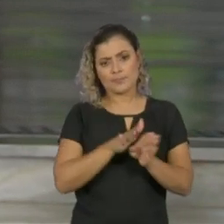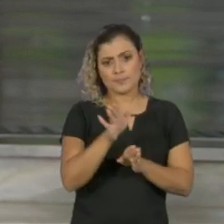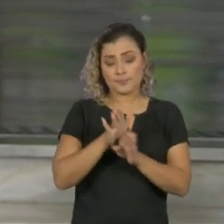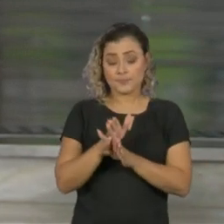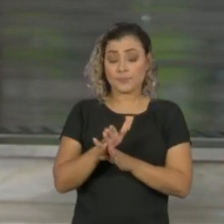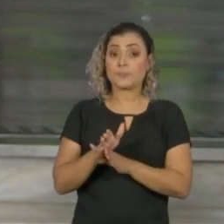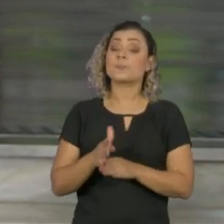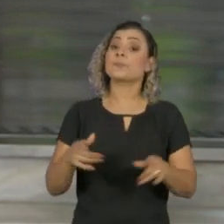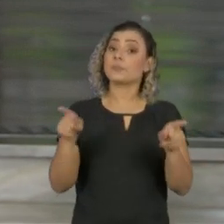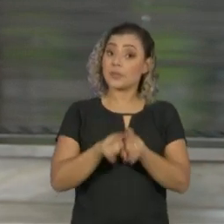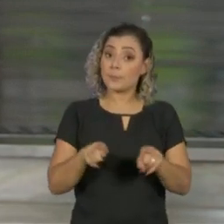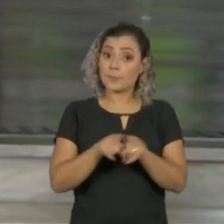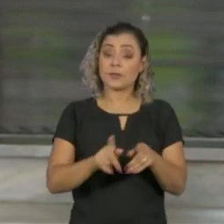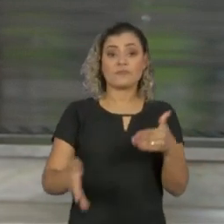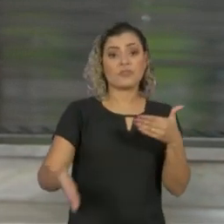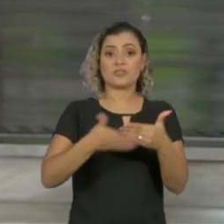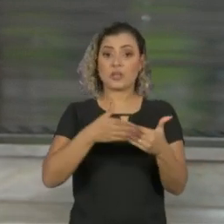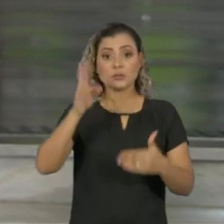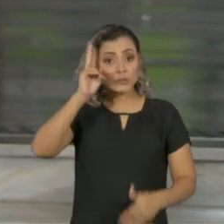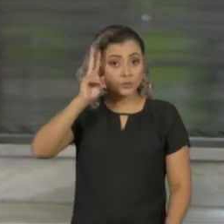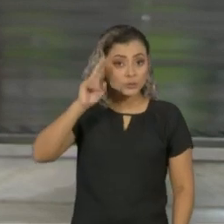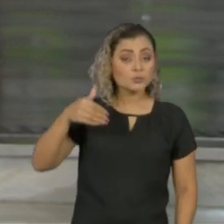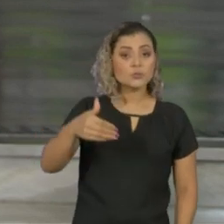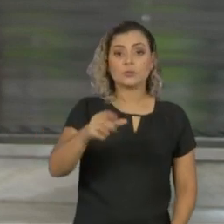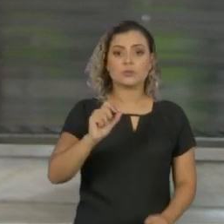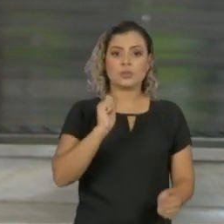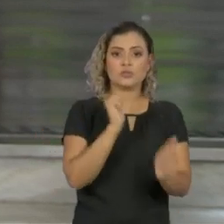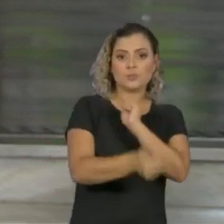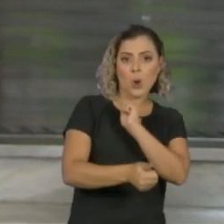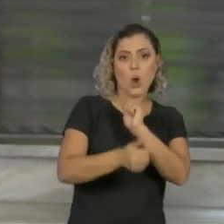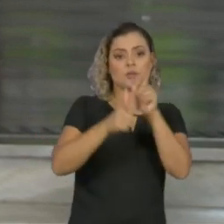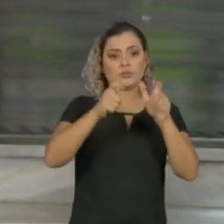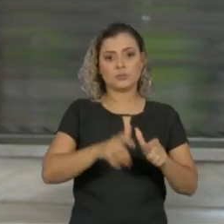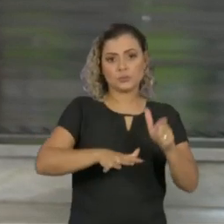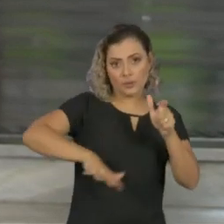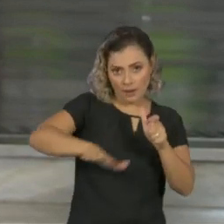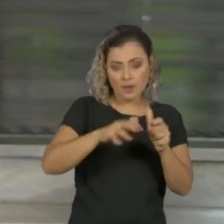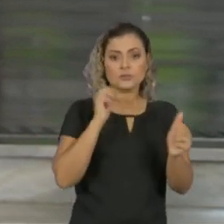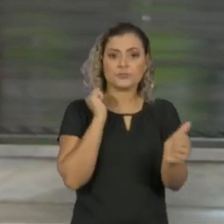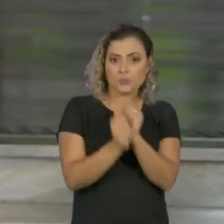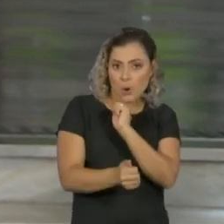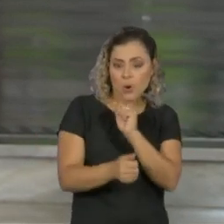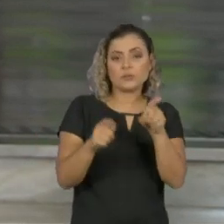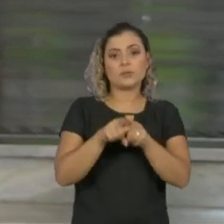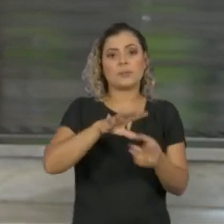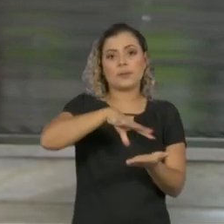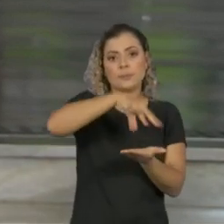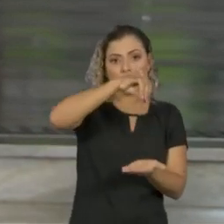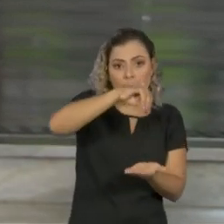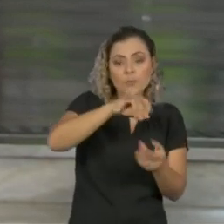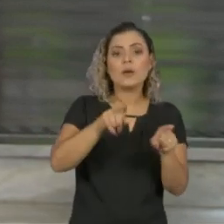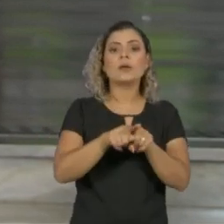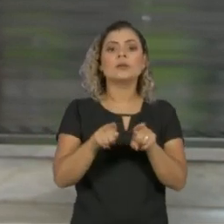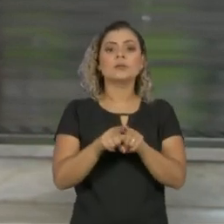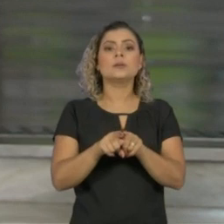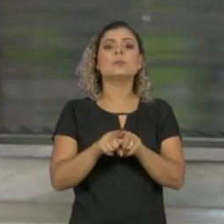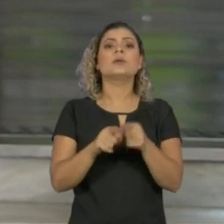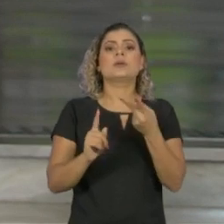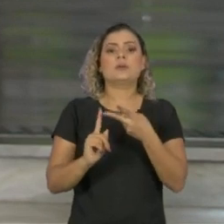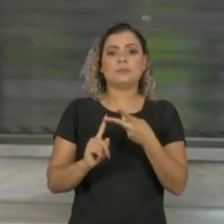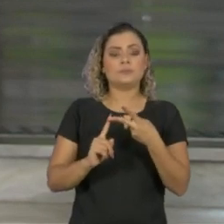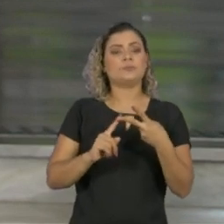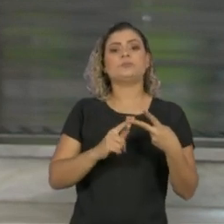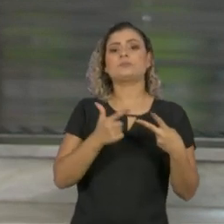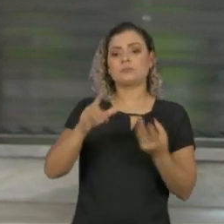Também serão fechados na segunda-feira equipamentos esportivos, como os complexos do Ibirapuera e o Babi Barione, ambos